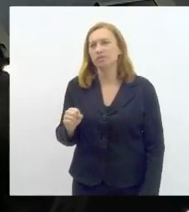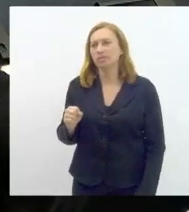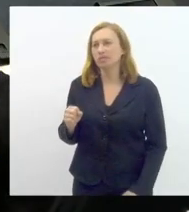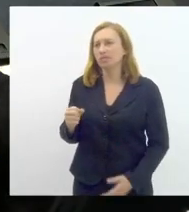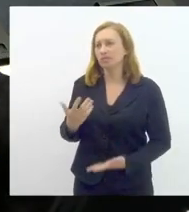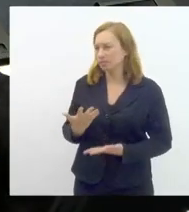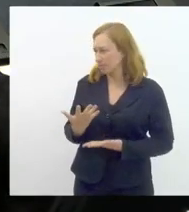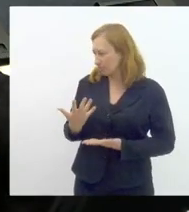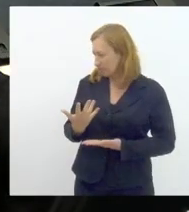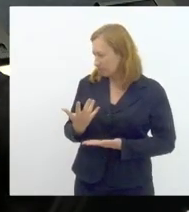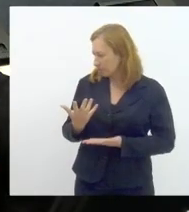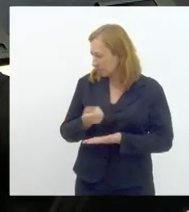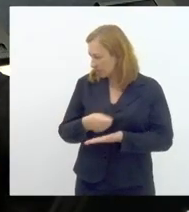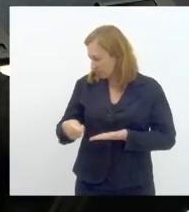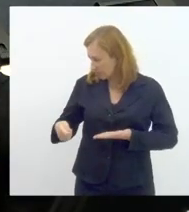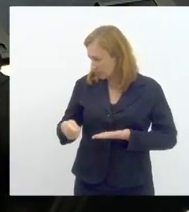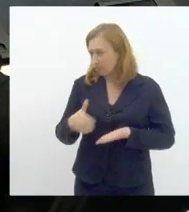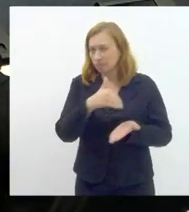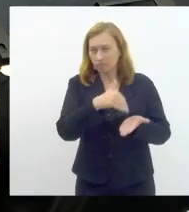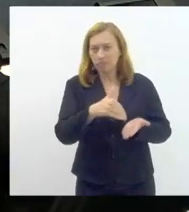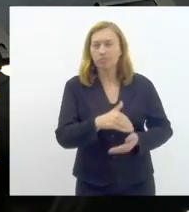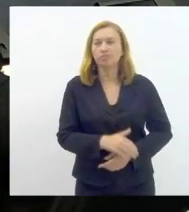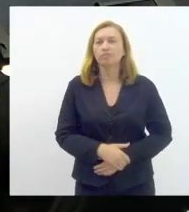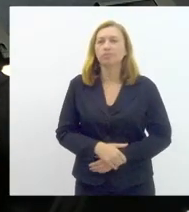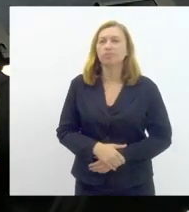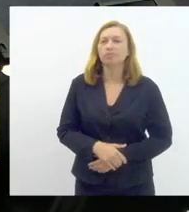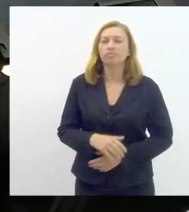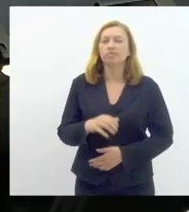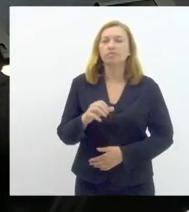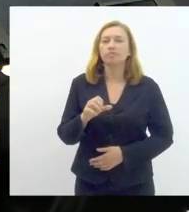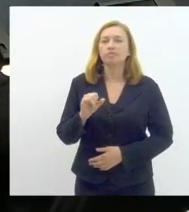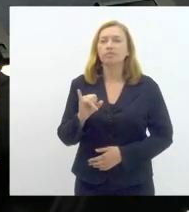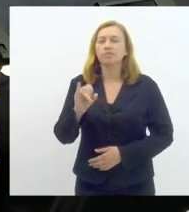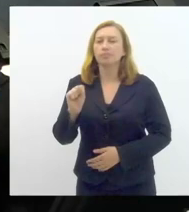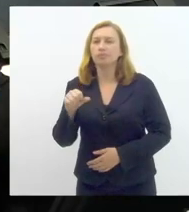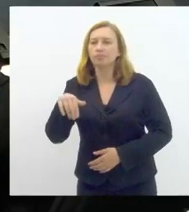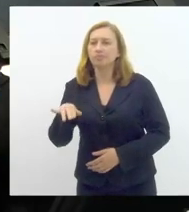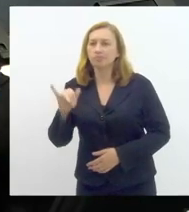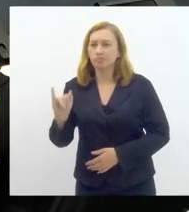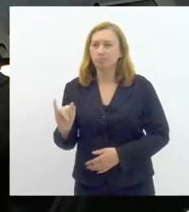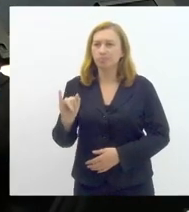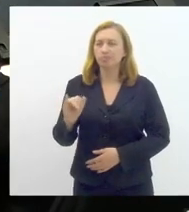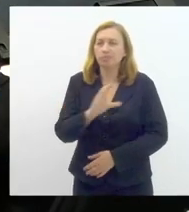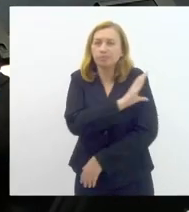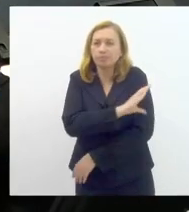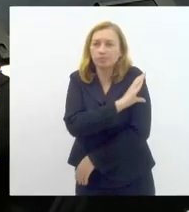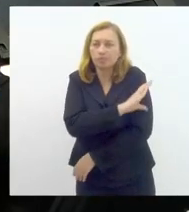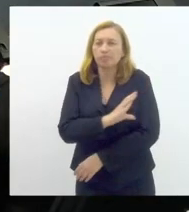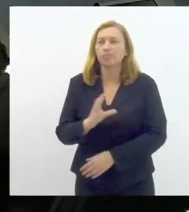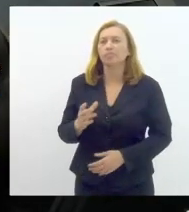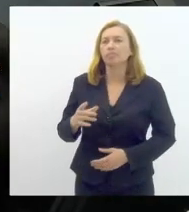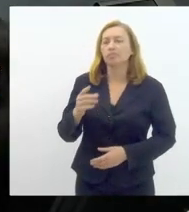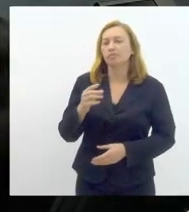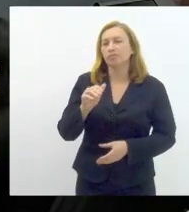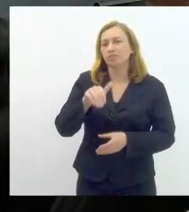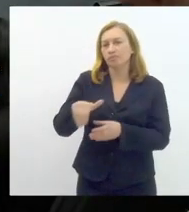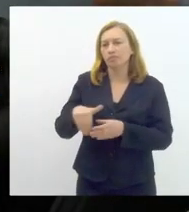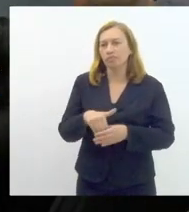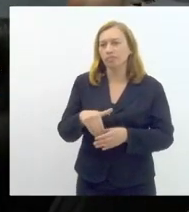esses últimos votos, secretários? Pode ir lá. Eu sou Yasmin de Campos e eu voto no Cauã de São Fidélis.